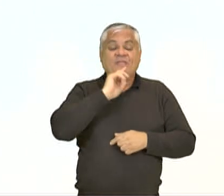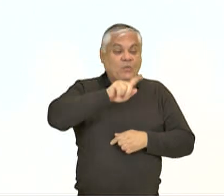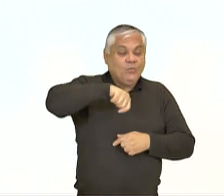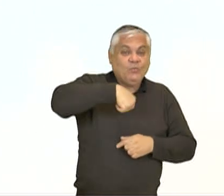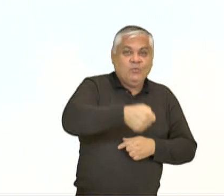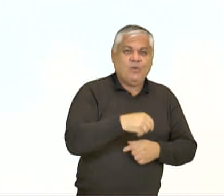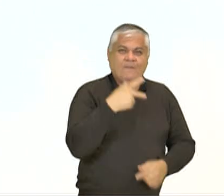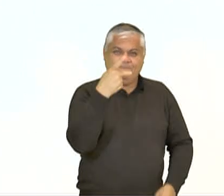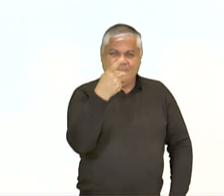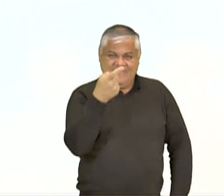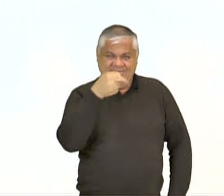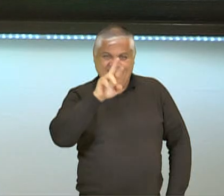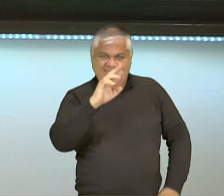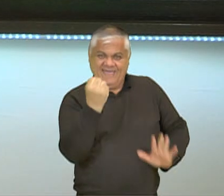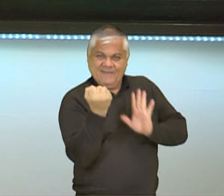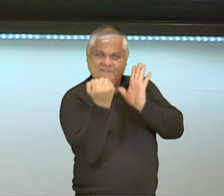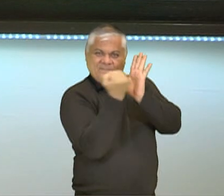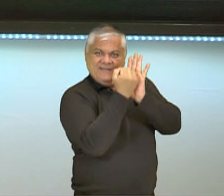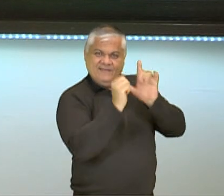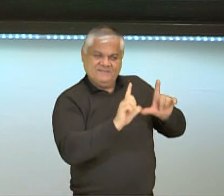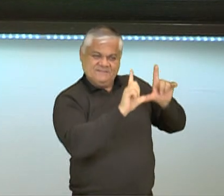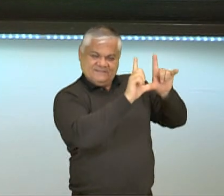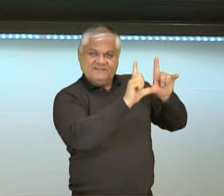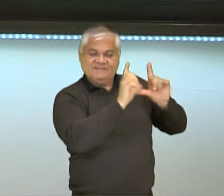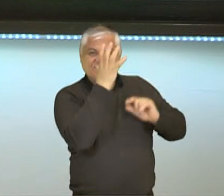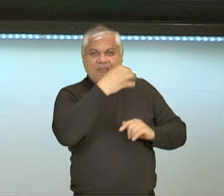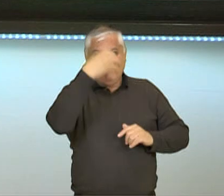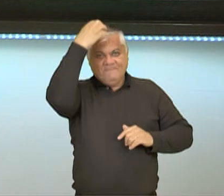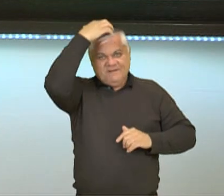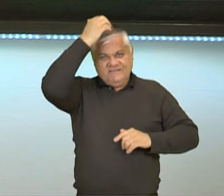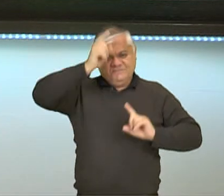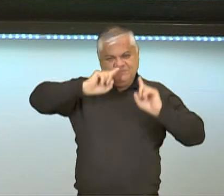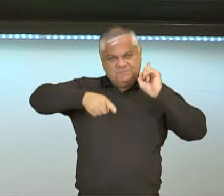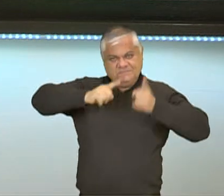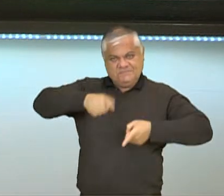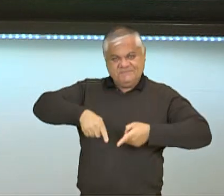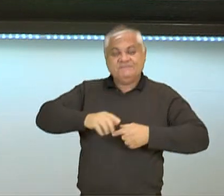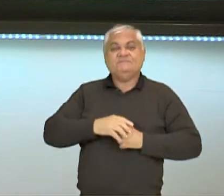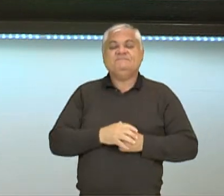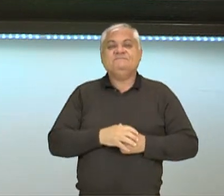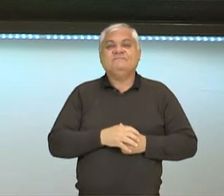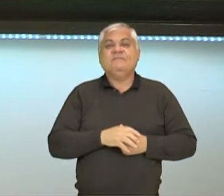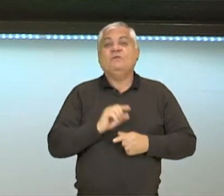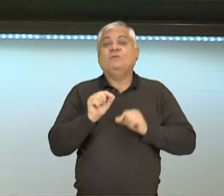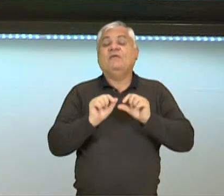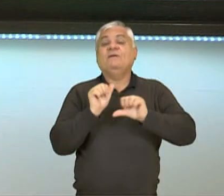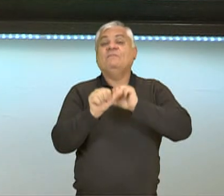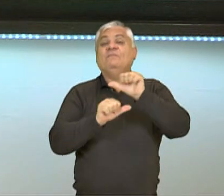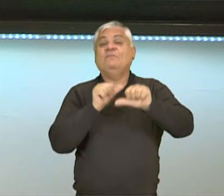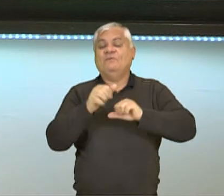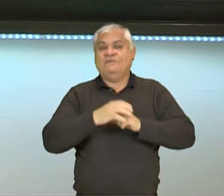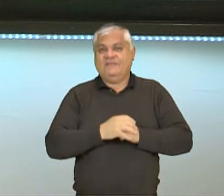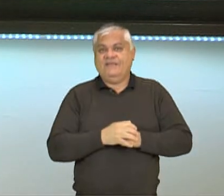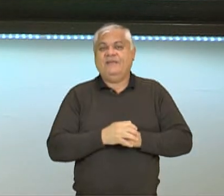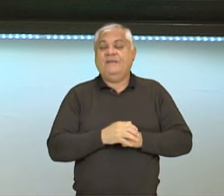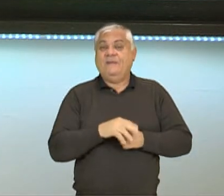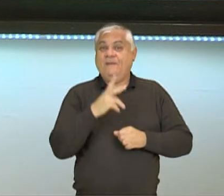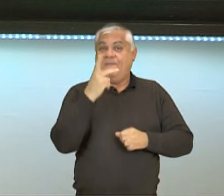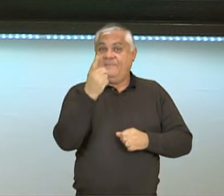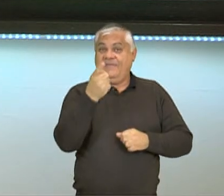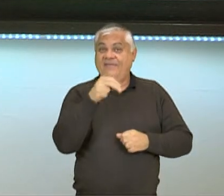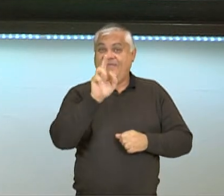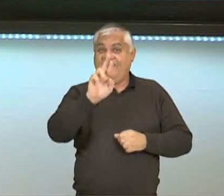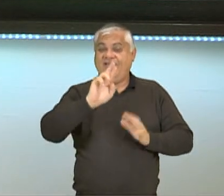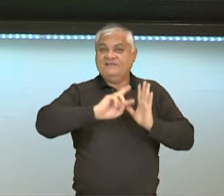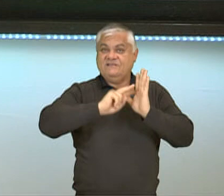sigla, né, de PR, que era o príncipe regente, por outros nomes. Eles vão acabar dizendo que o PR